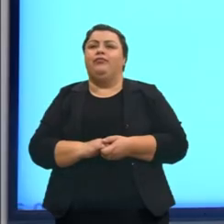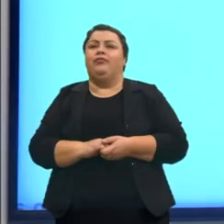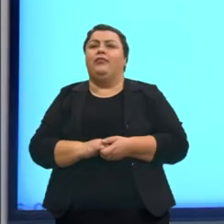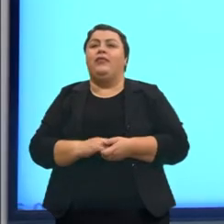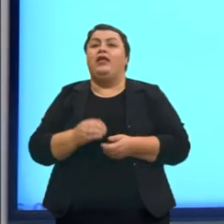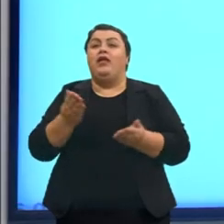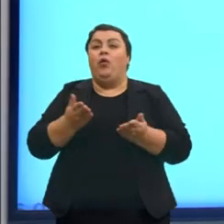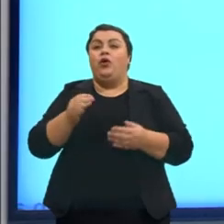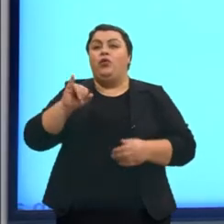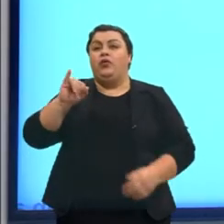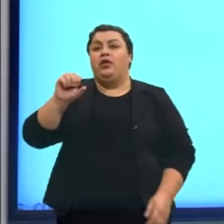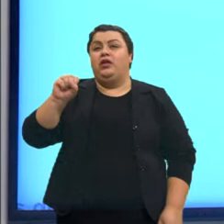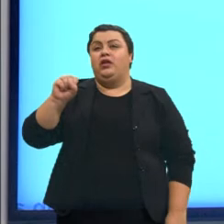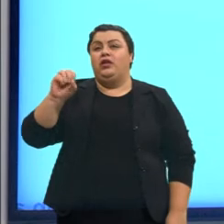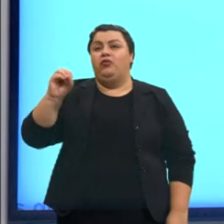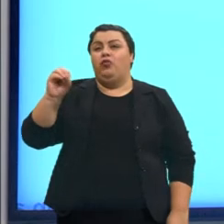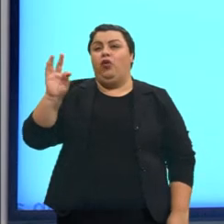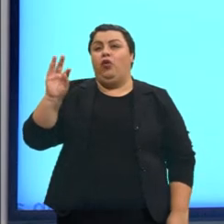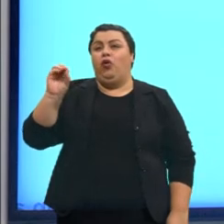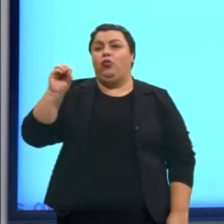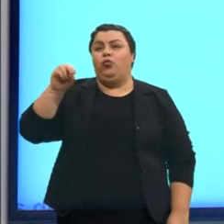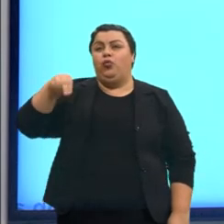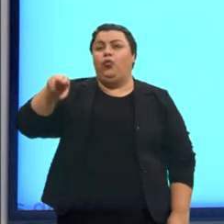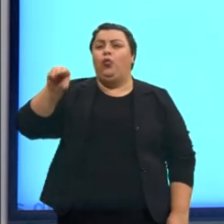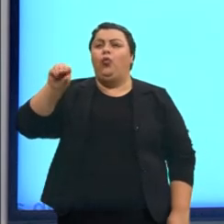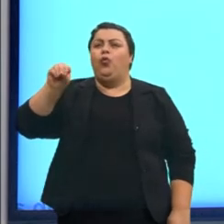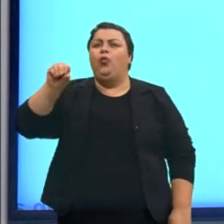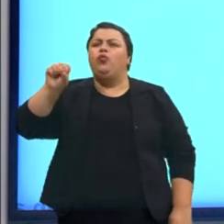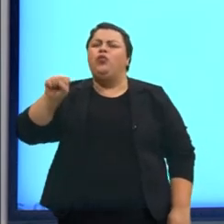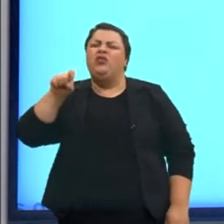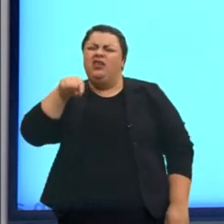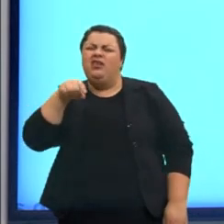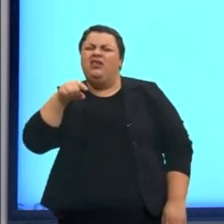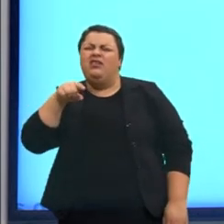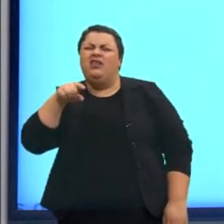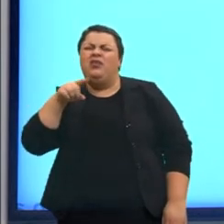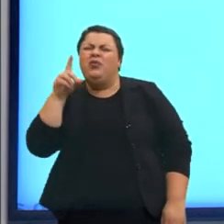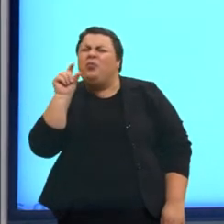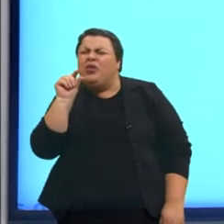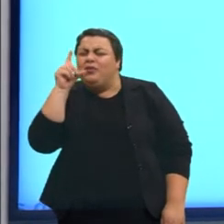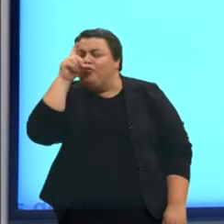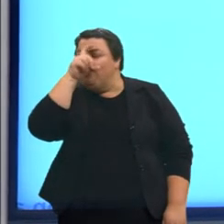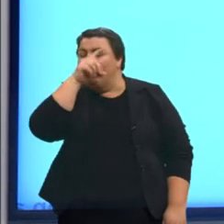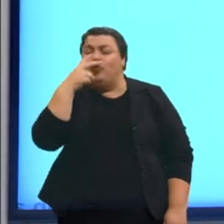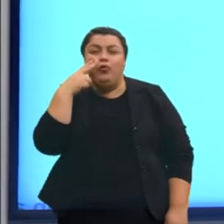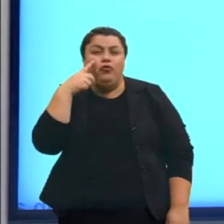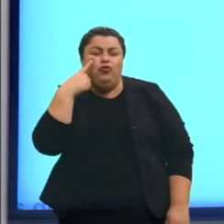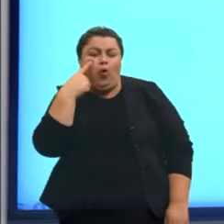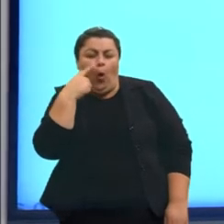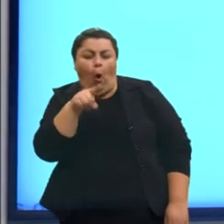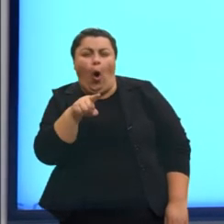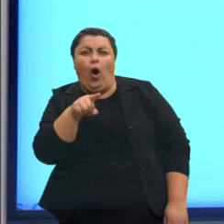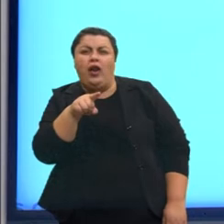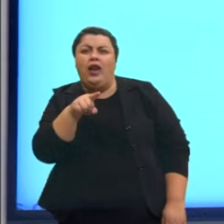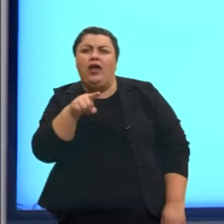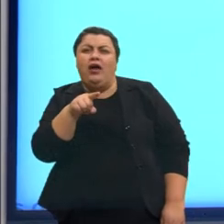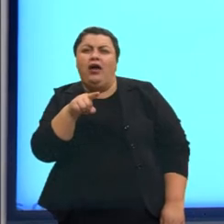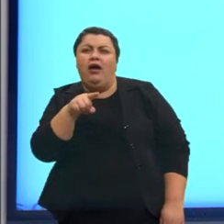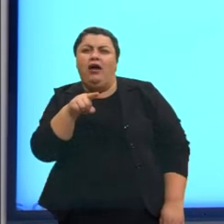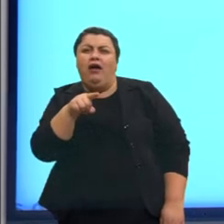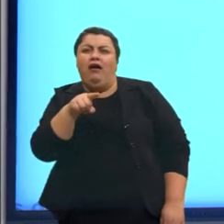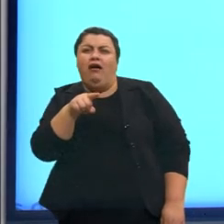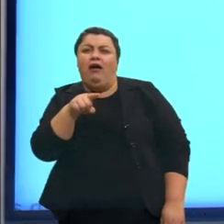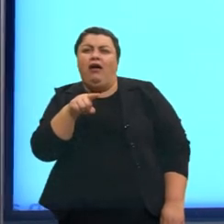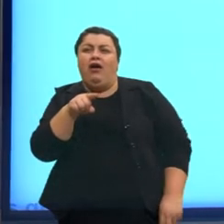os isótopos sabe esse é um pouquinho mais difícil de identificar quando a gente olha o elemento somente pela